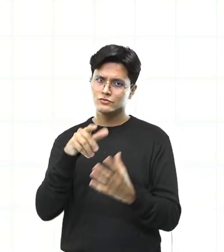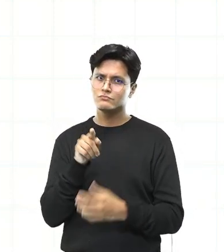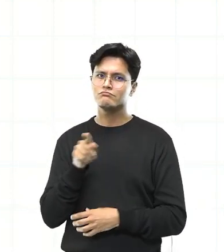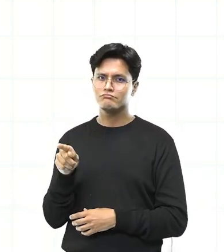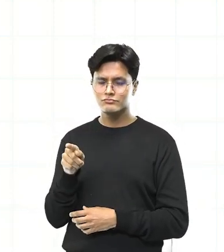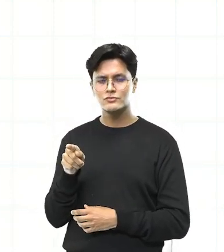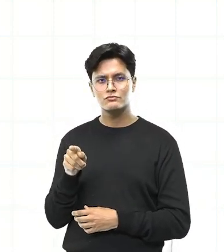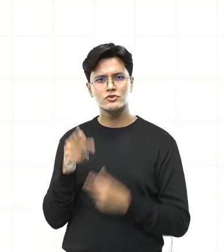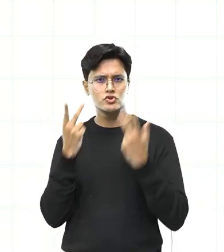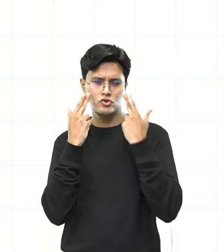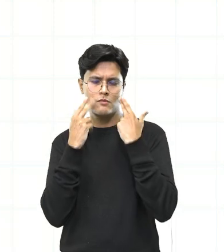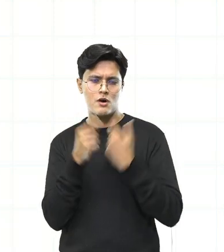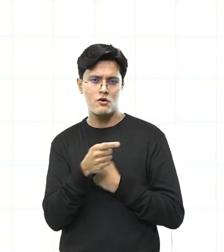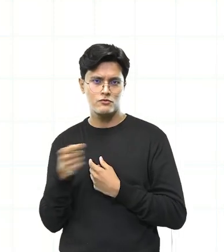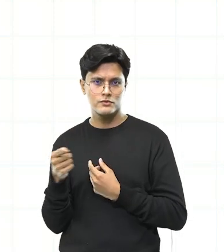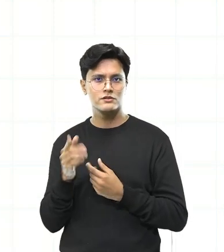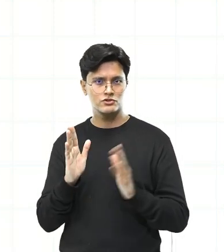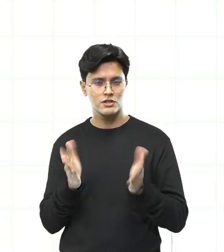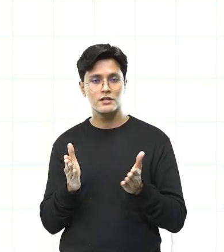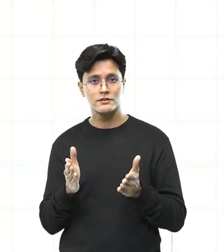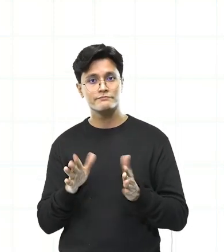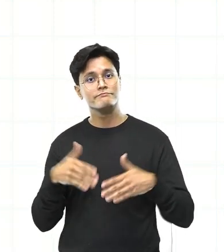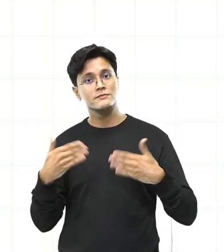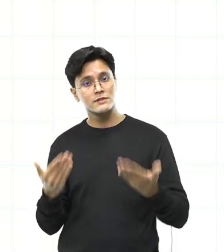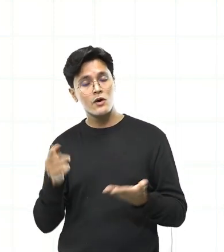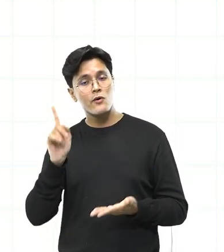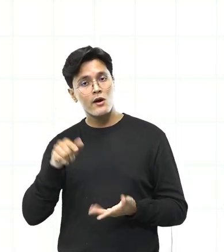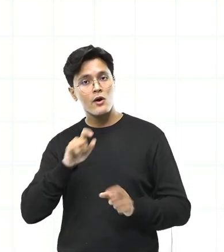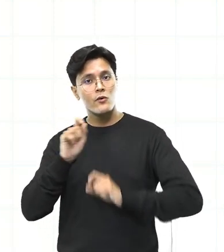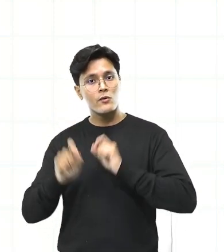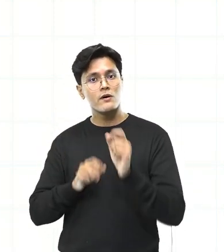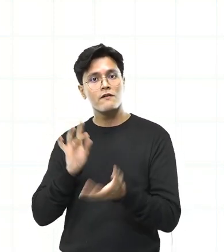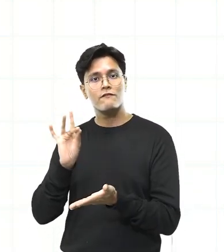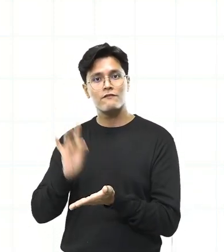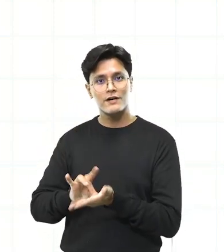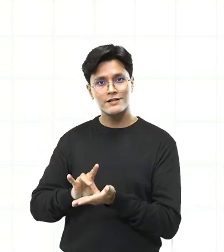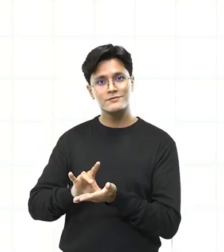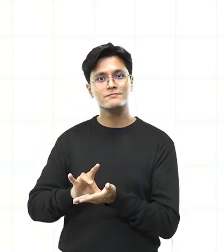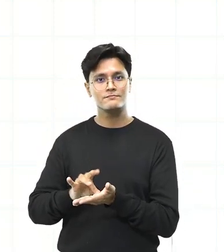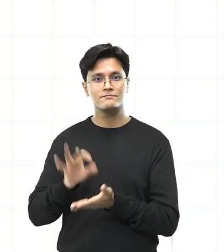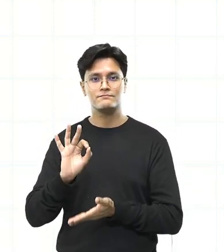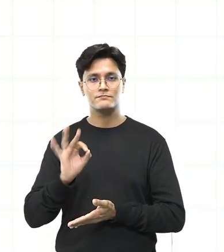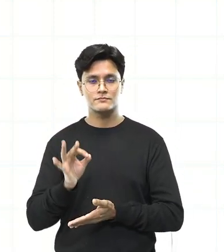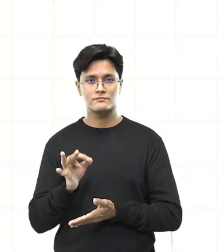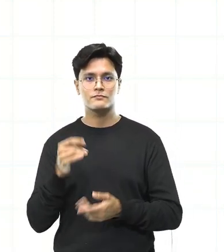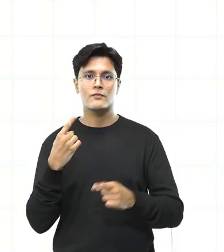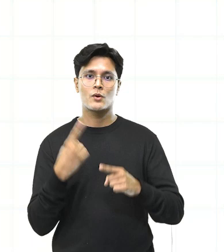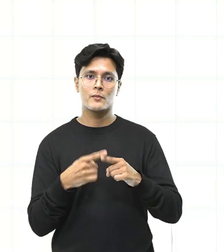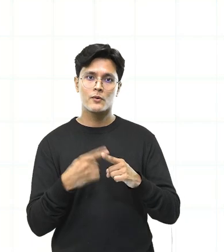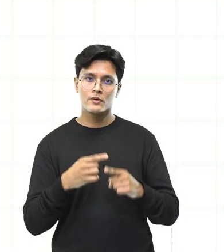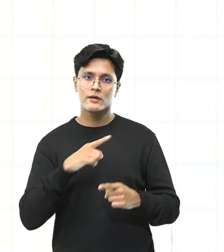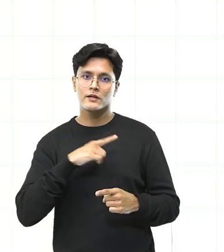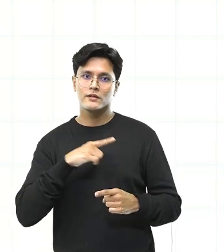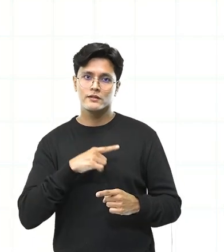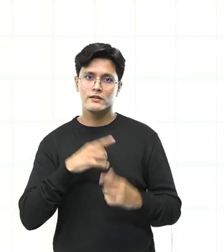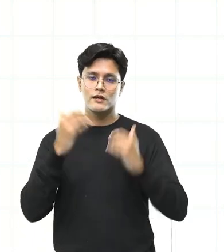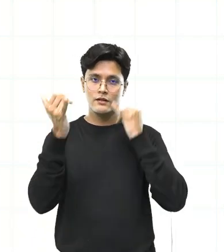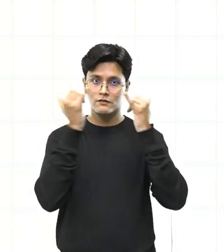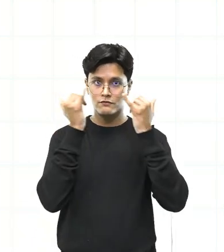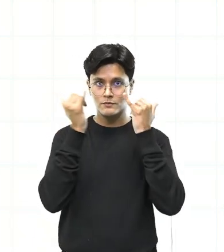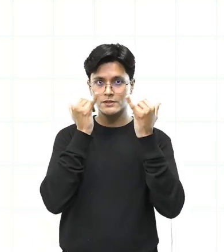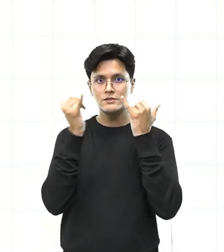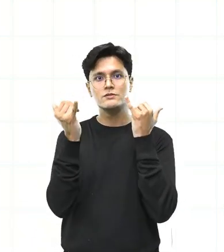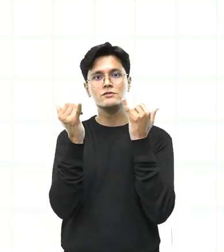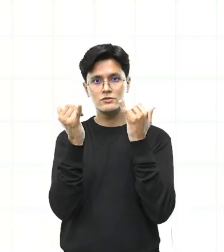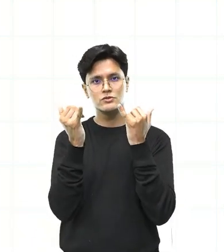nós podemos chamar de fato, né? Nós temos, então, um fato. Porque eu tenho